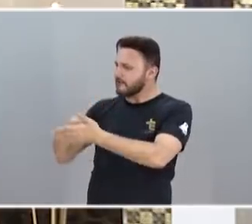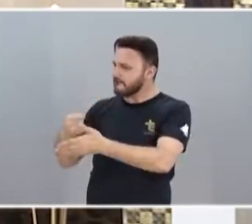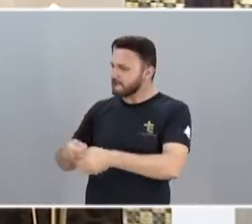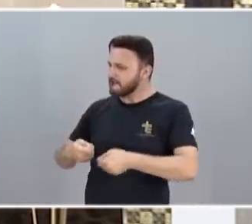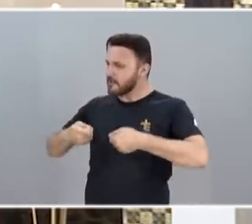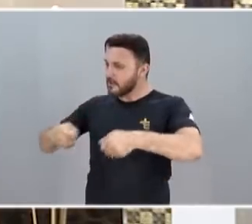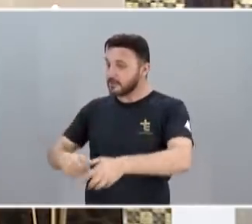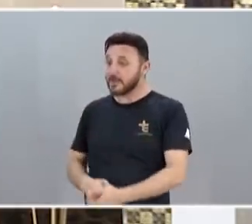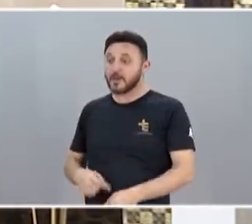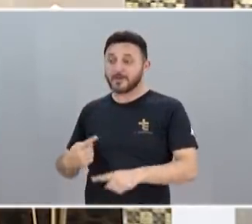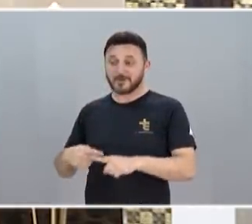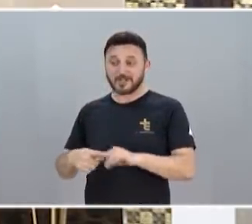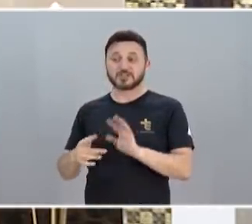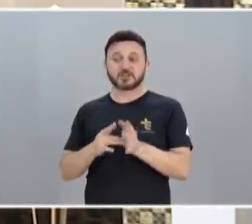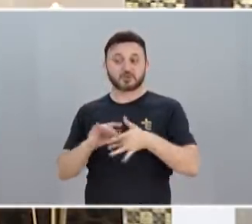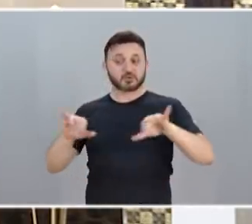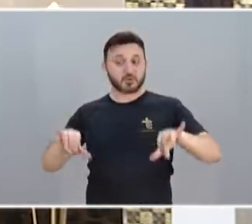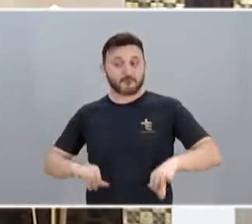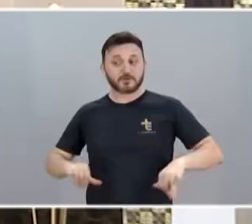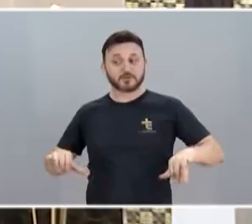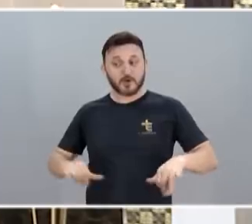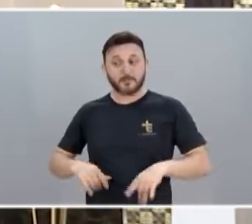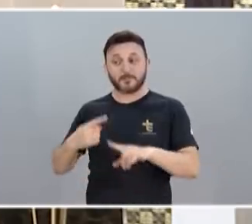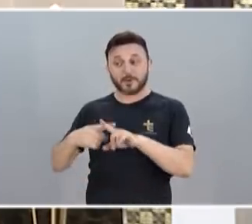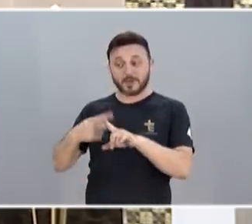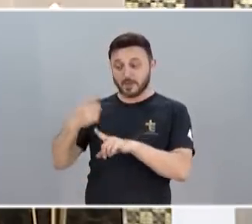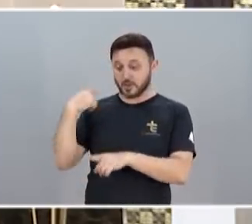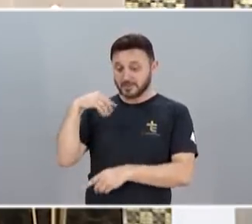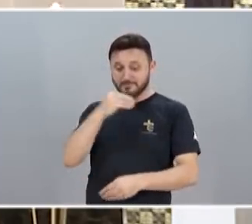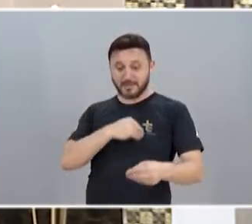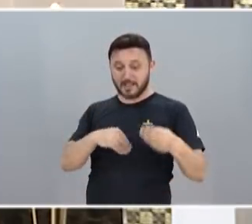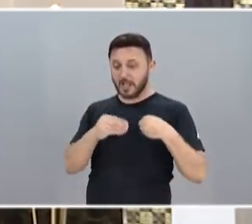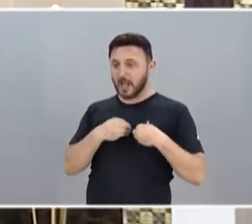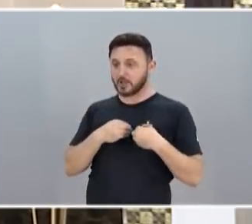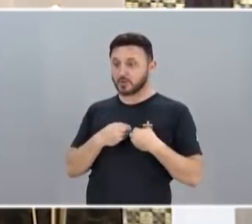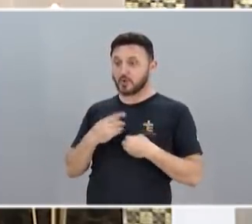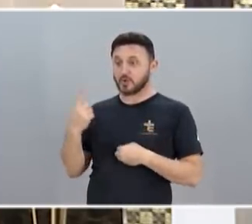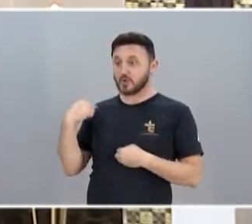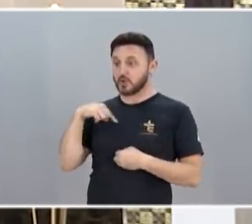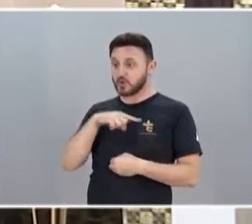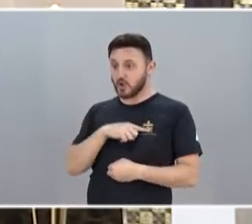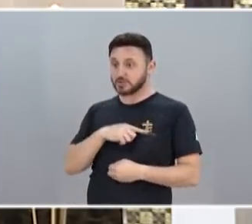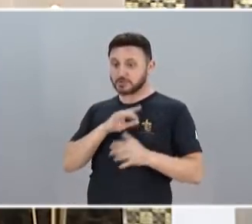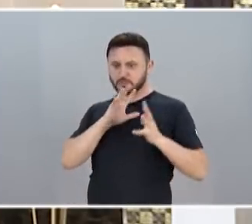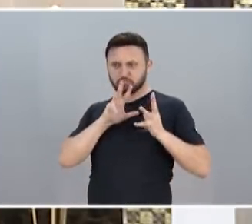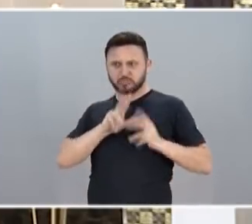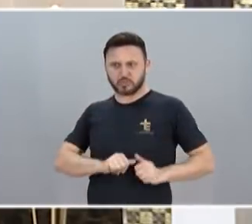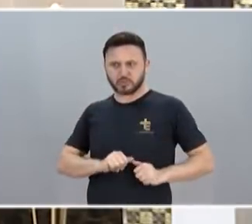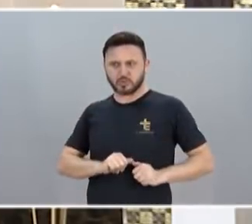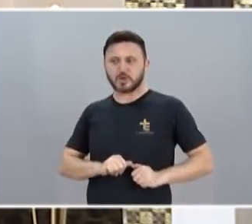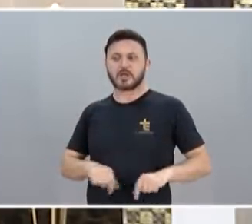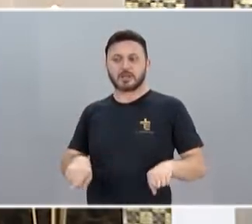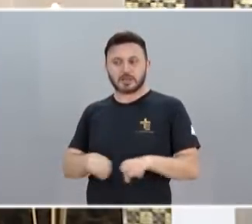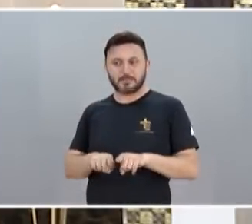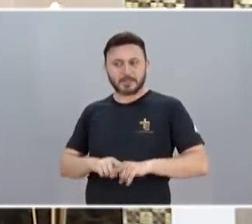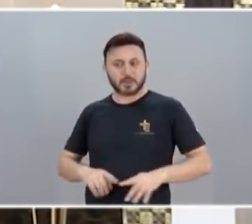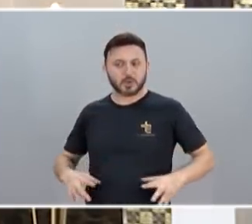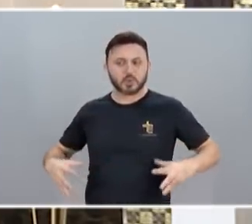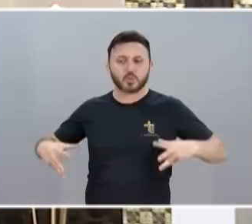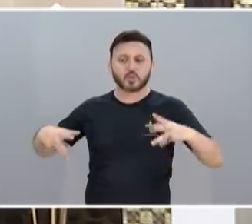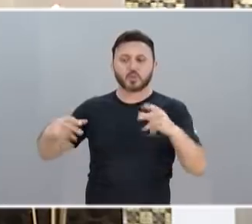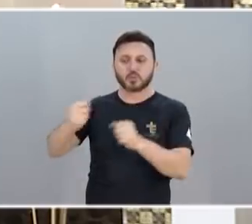a vítima de expiação pelos nossos pecados, e não só pelos nossos, mas também